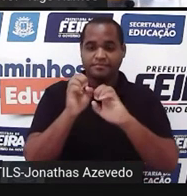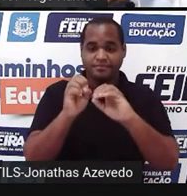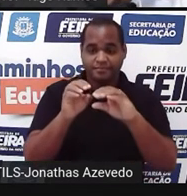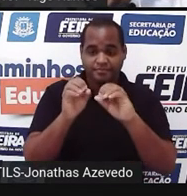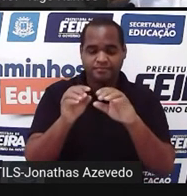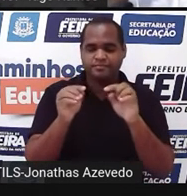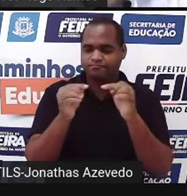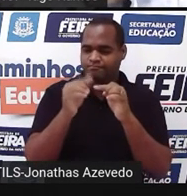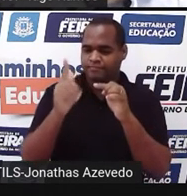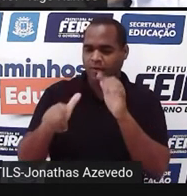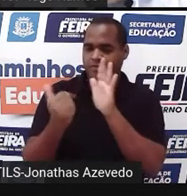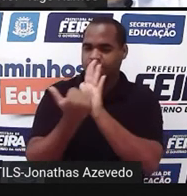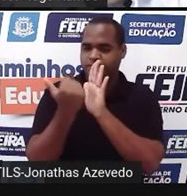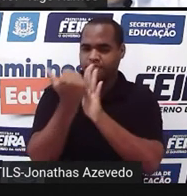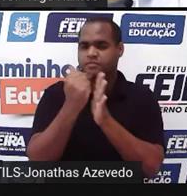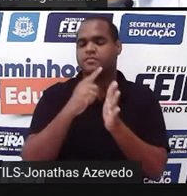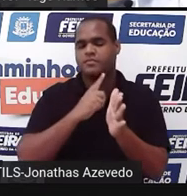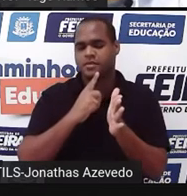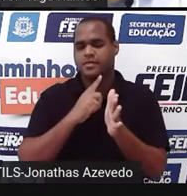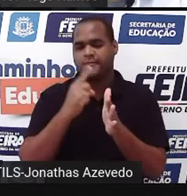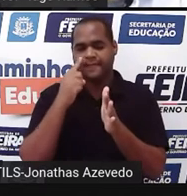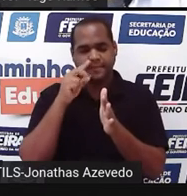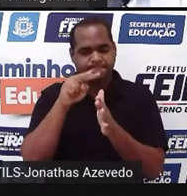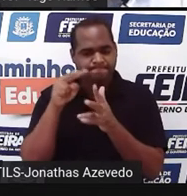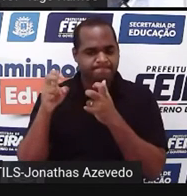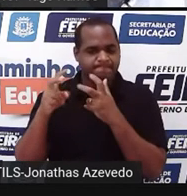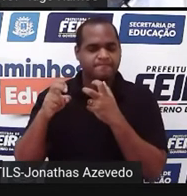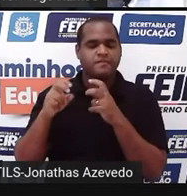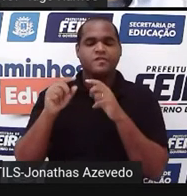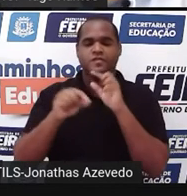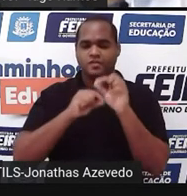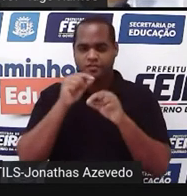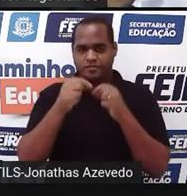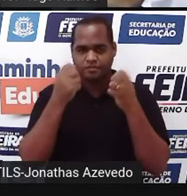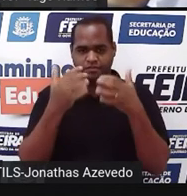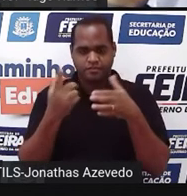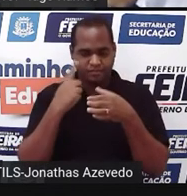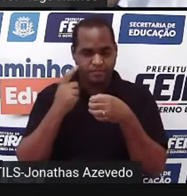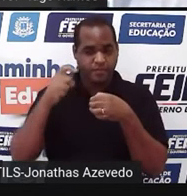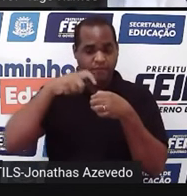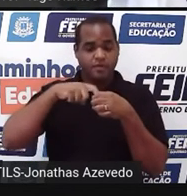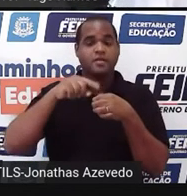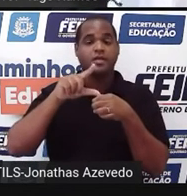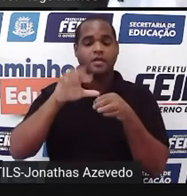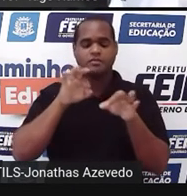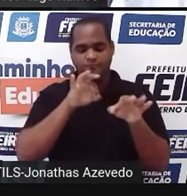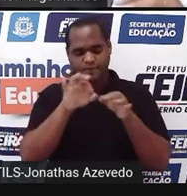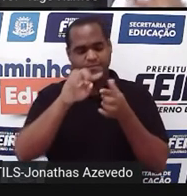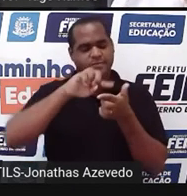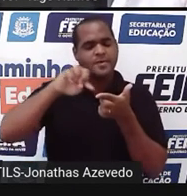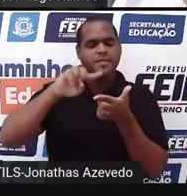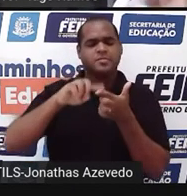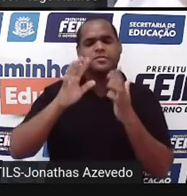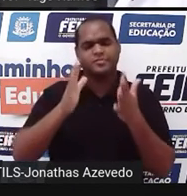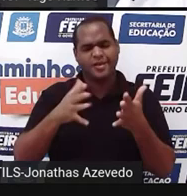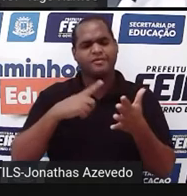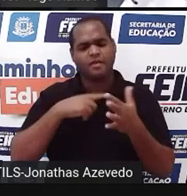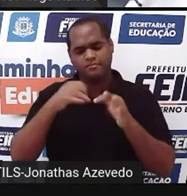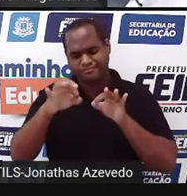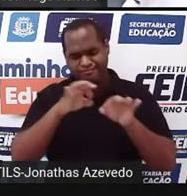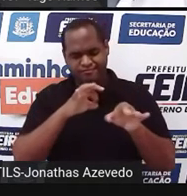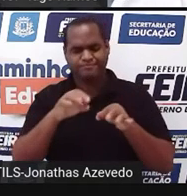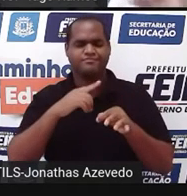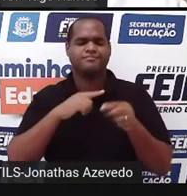aula porque tem mais coisa para gente ver né E aí a gente vai voltar a resolver um problema que a gente já resolveu